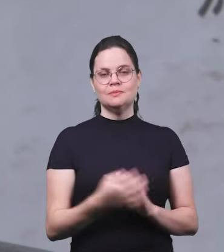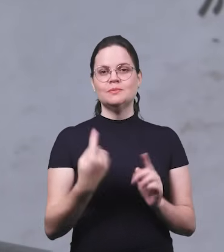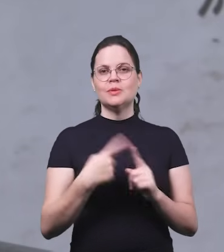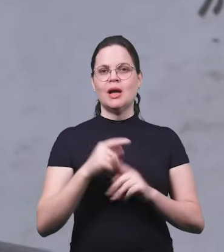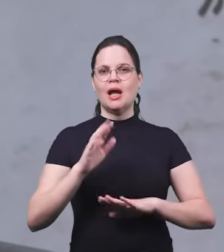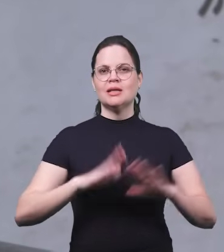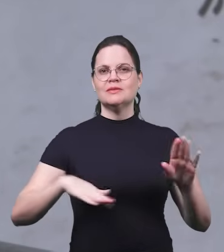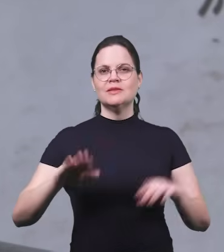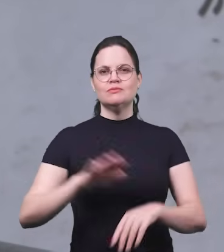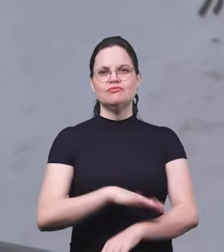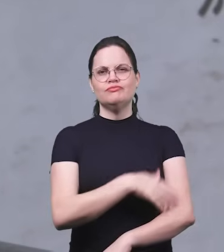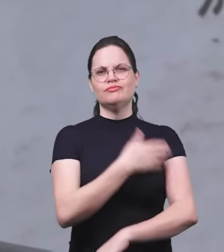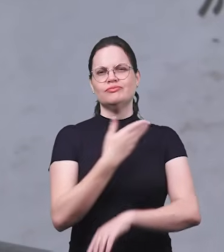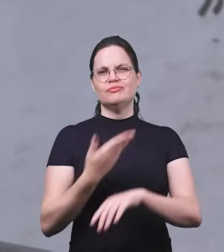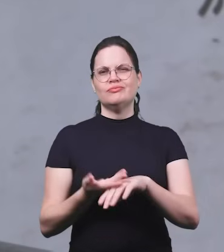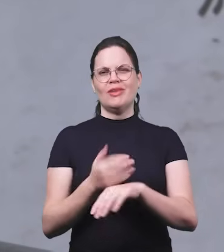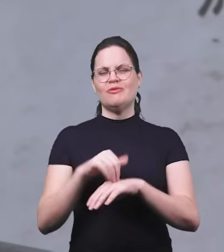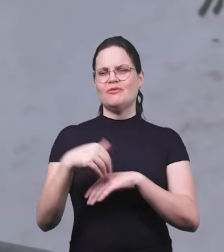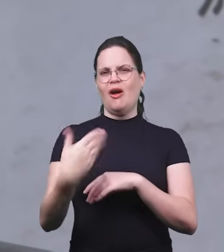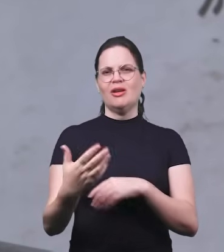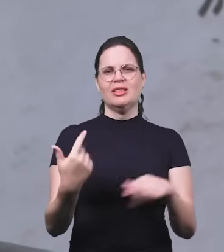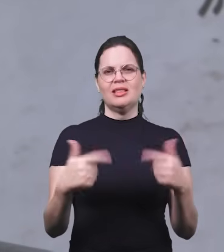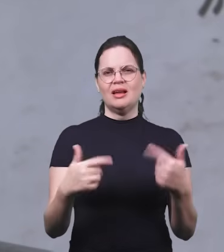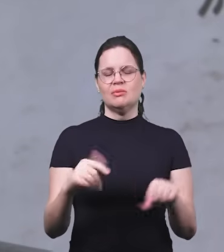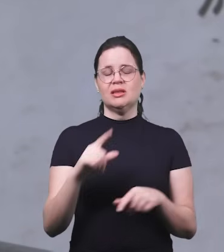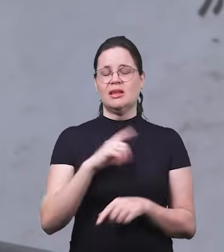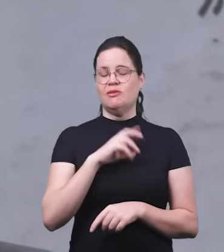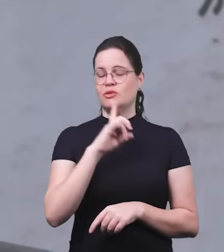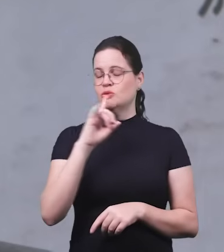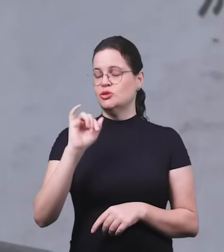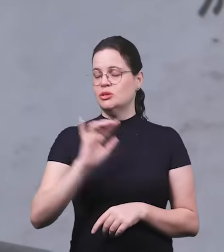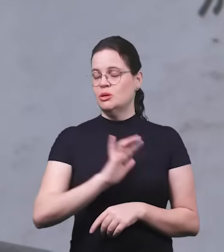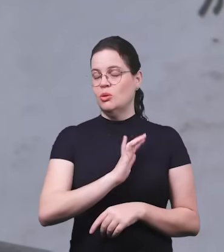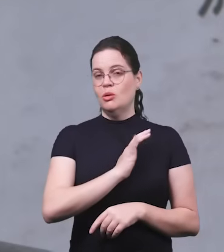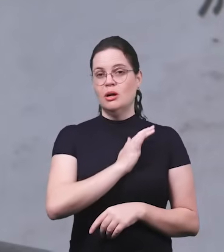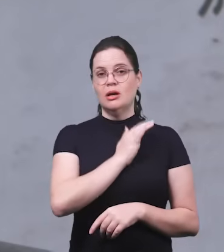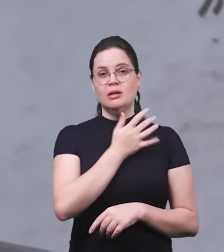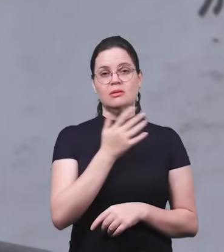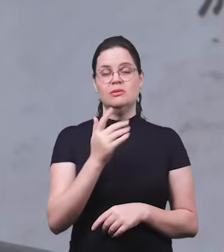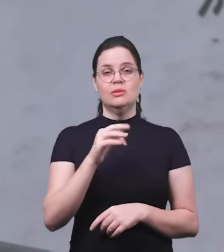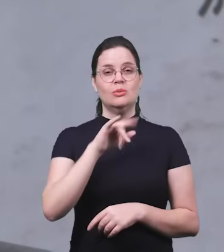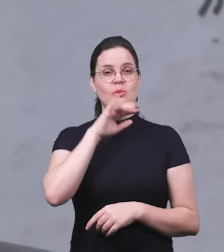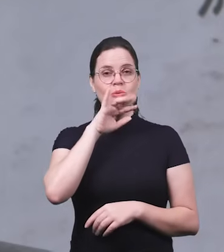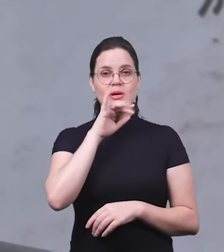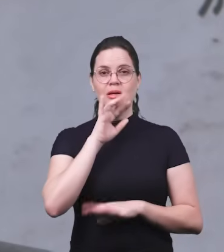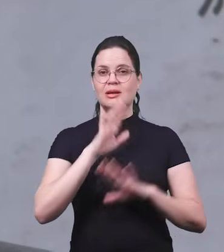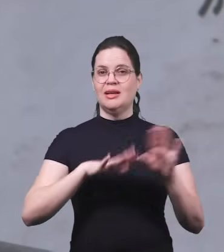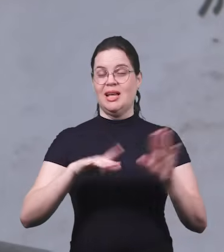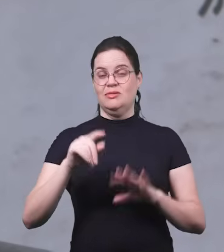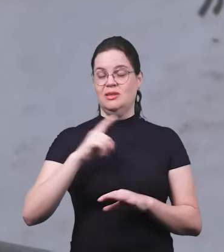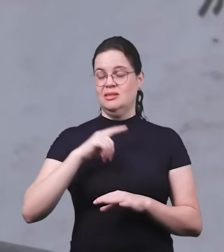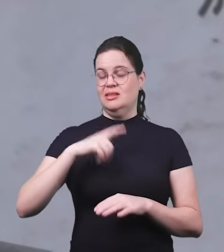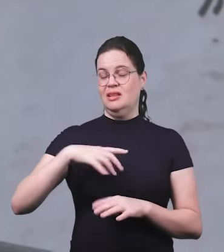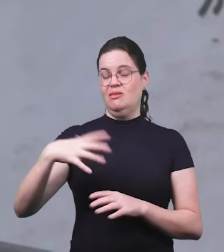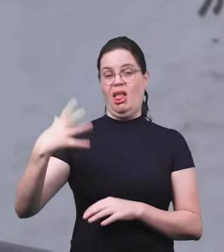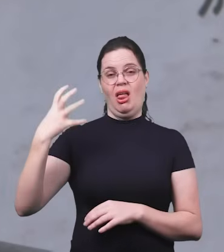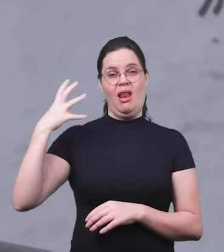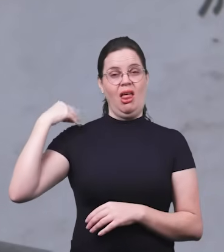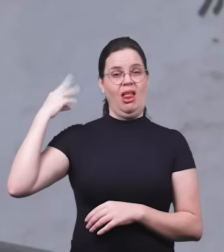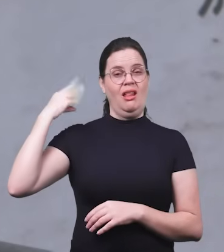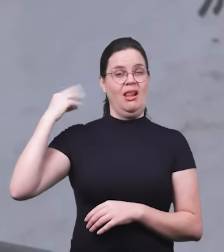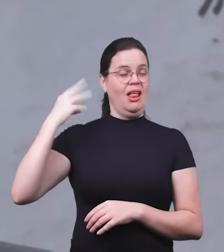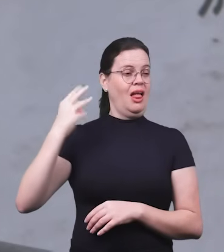durante o dia, às vezes passaram um dia terrível, É verdade. um dia no trabalho que às vezes foram cobrados, que as coisas não